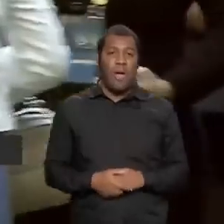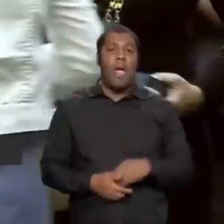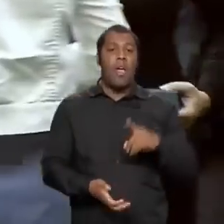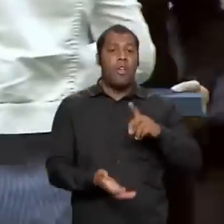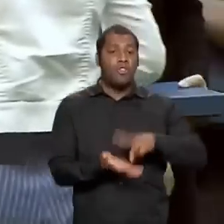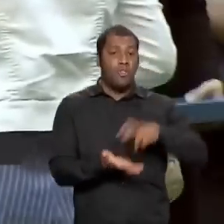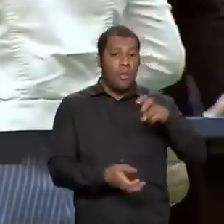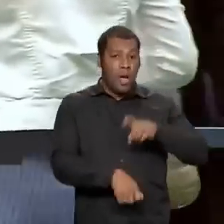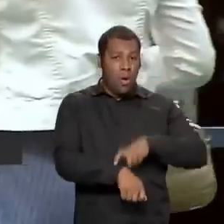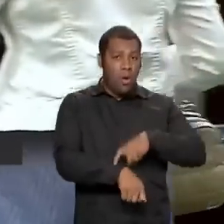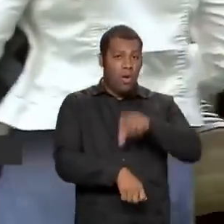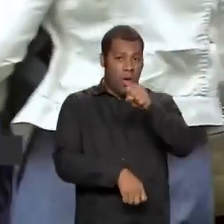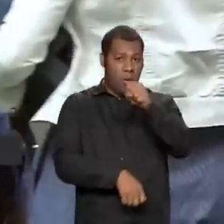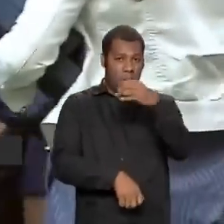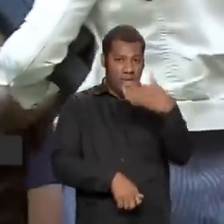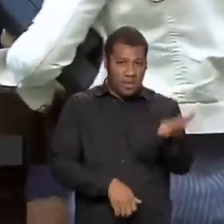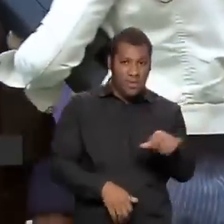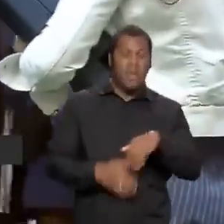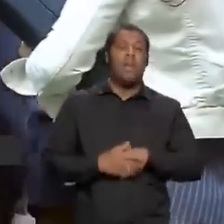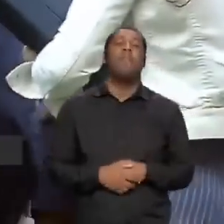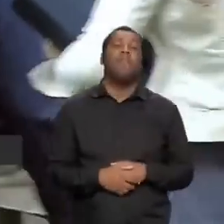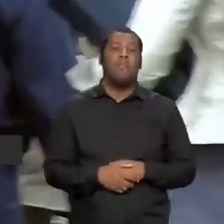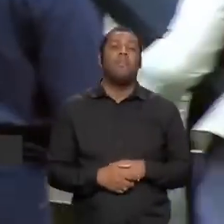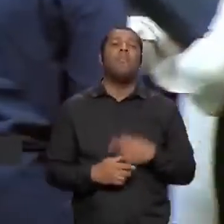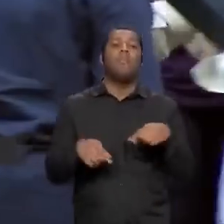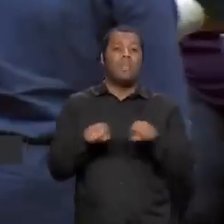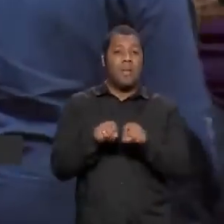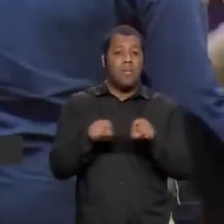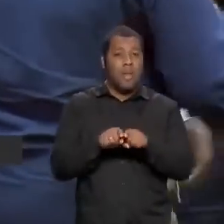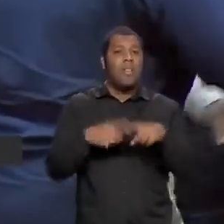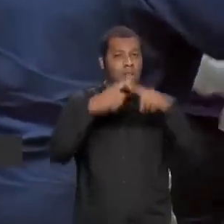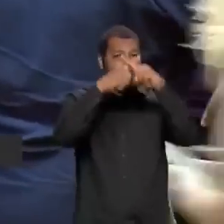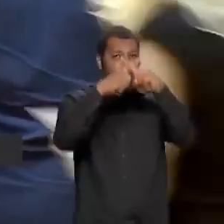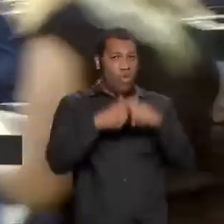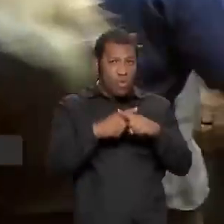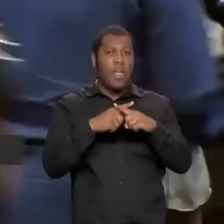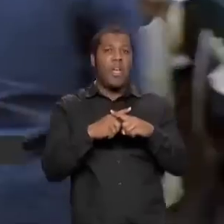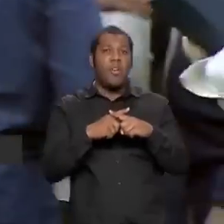O segundo jogo é contra a França, no dia 29, sábado.